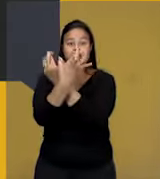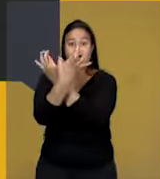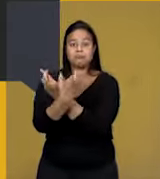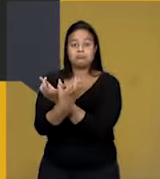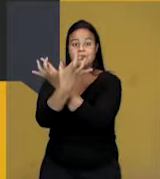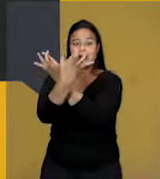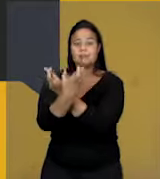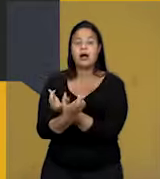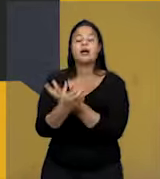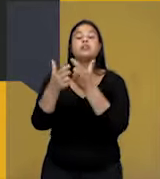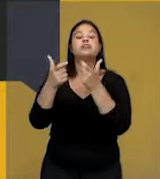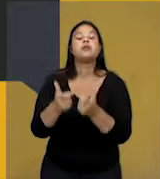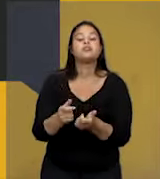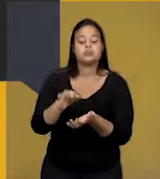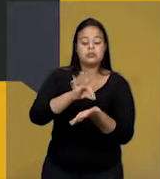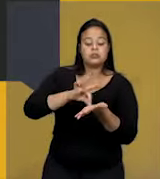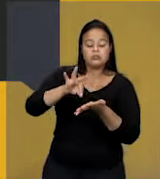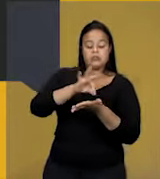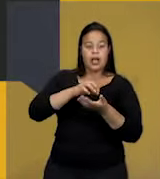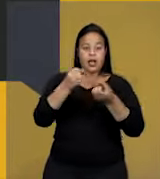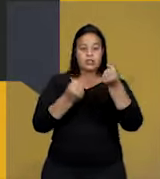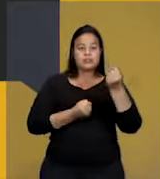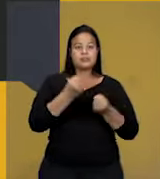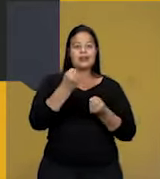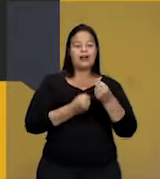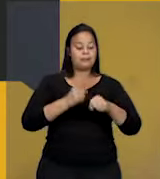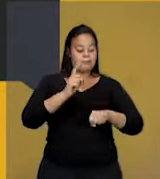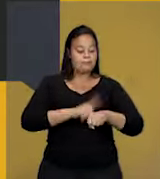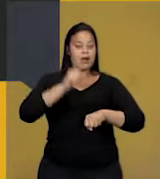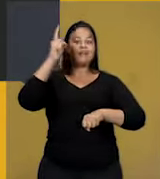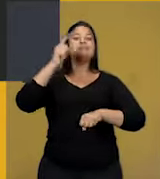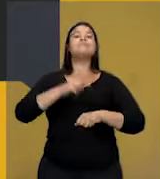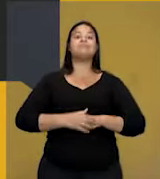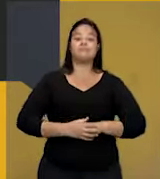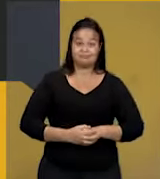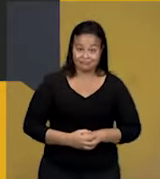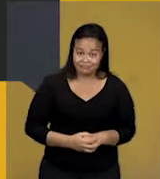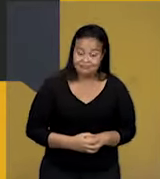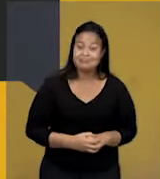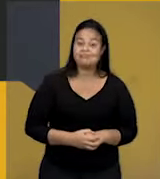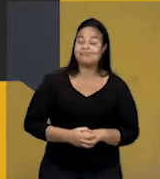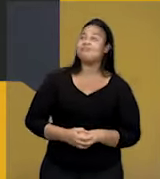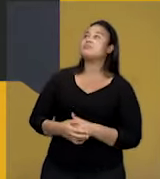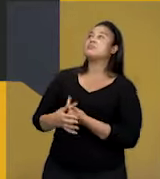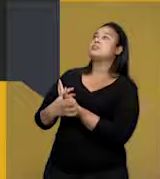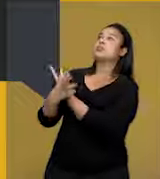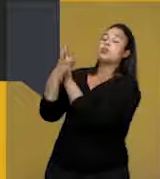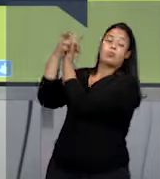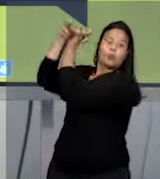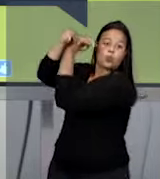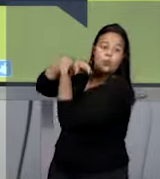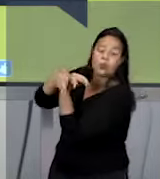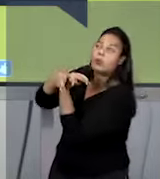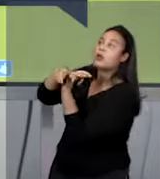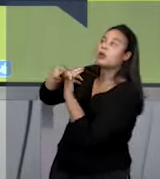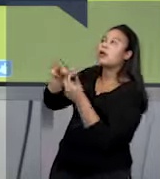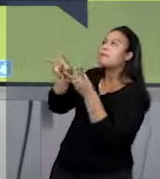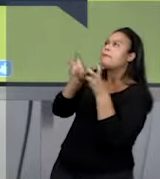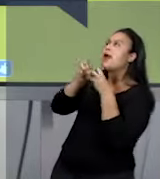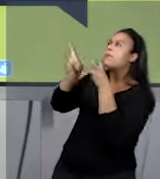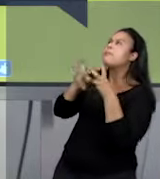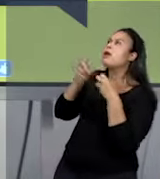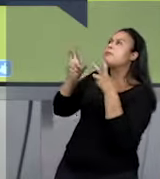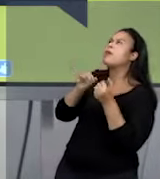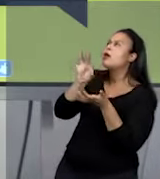seu carro, em tempo real. Ele recebe o sinal e também